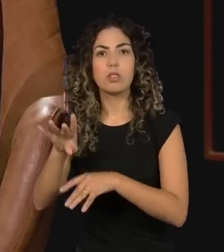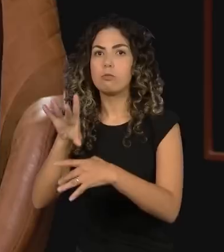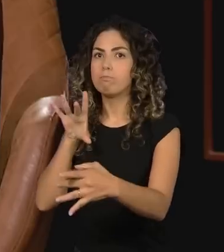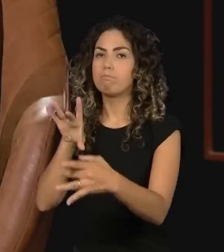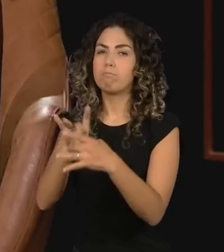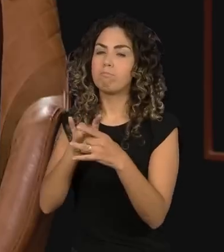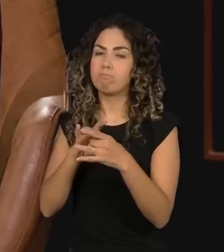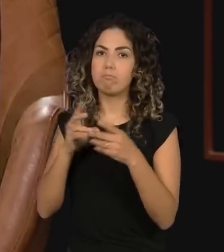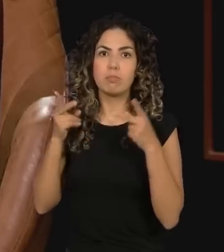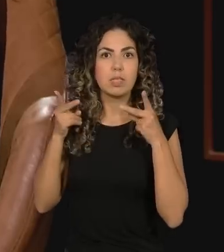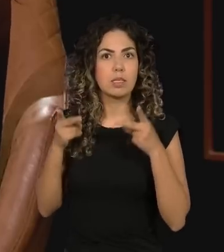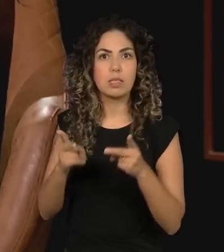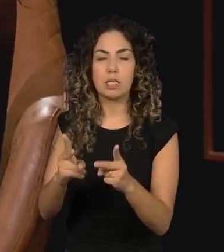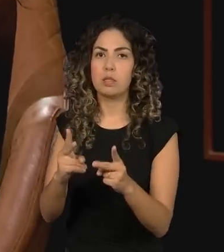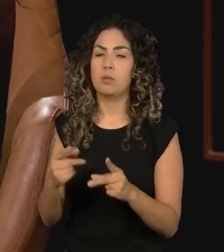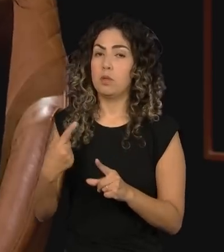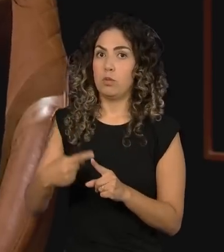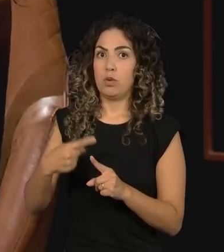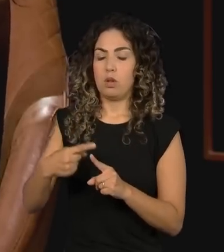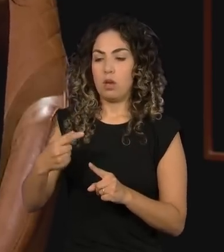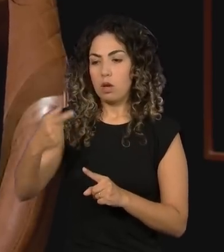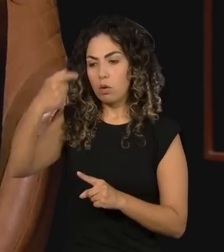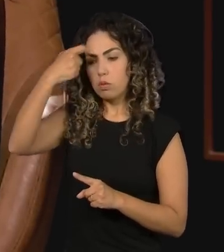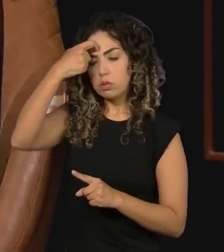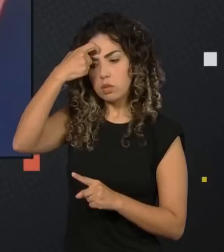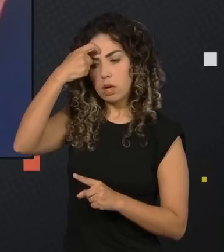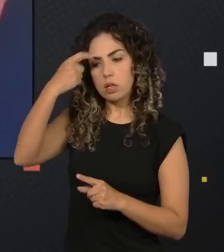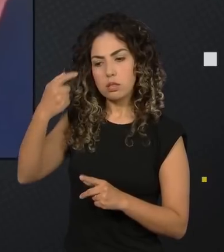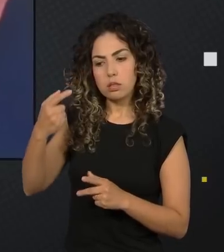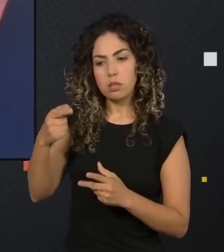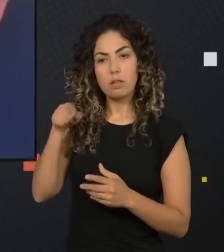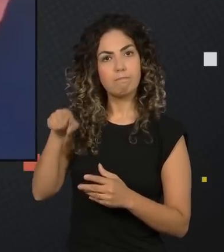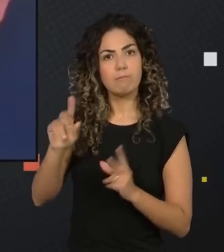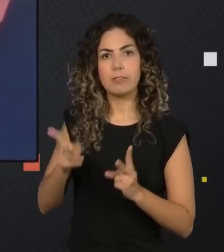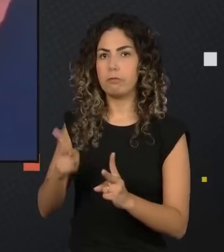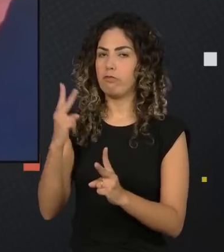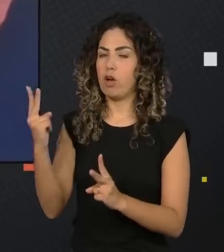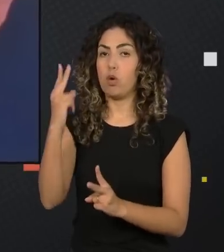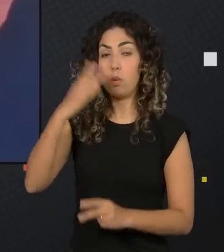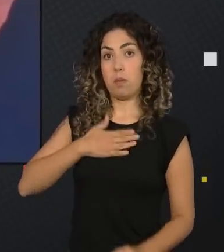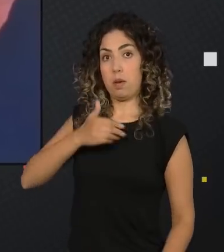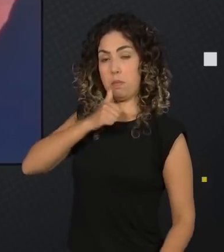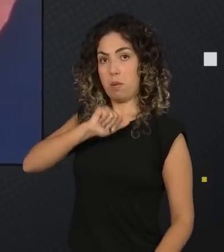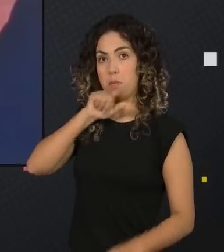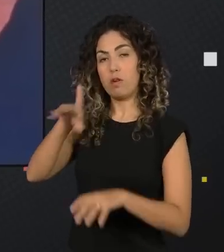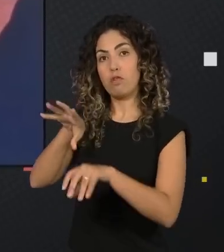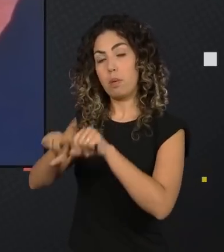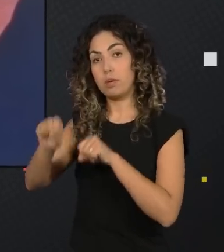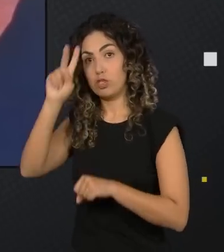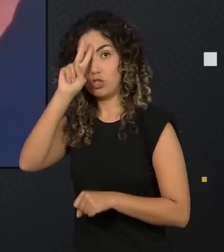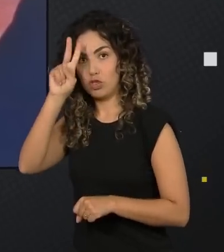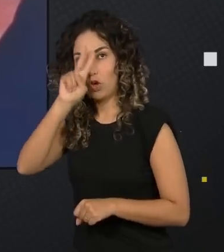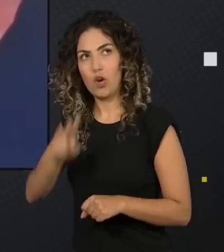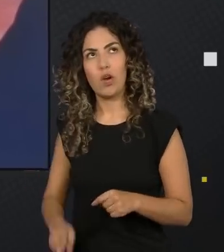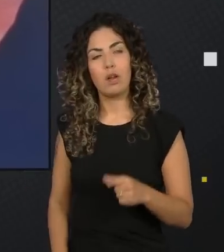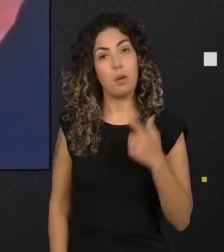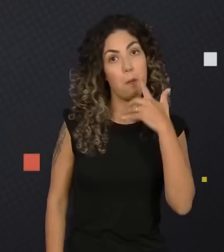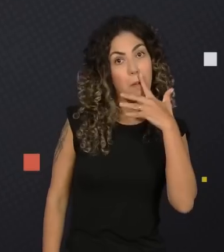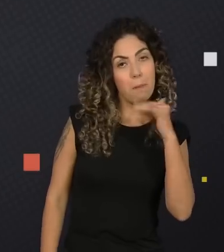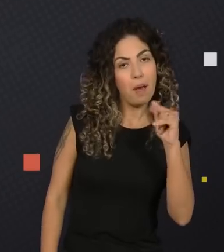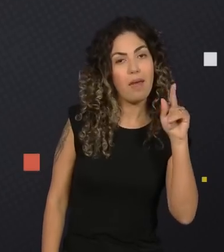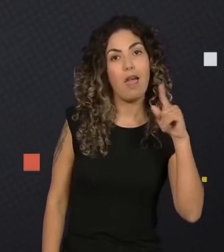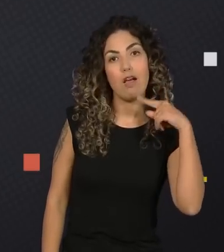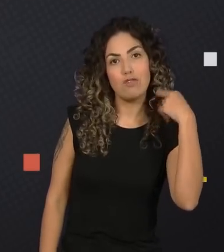é um trabalho muito valorizado na minha família. Minha mãe se formou em História, papai é advogado,